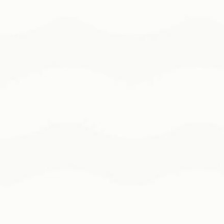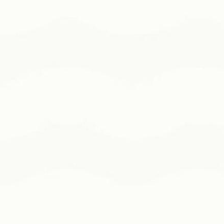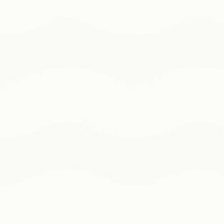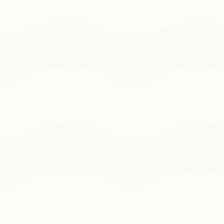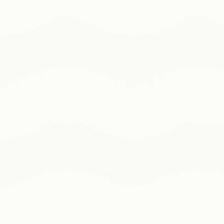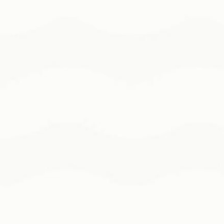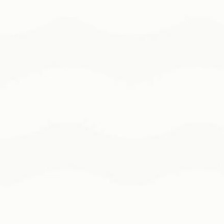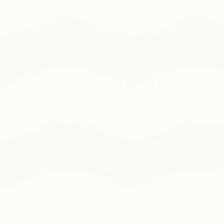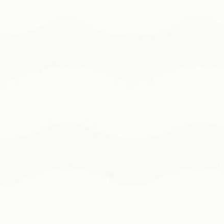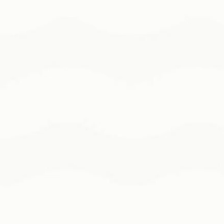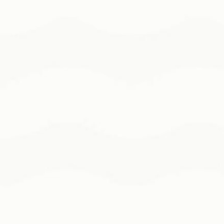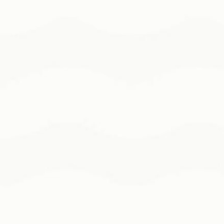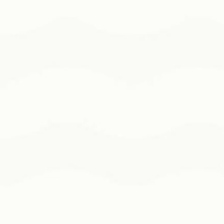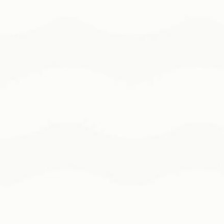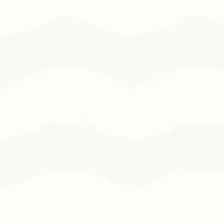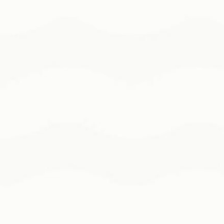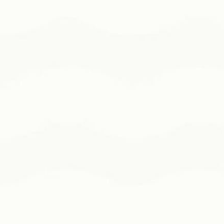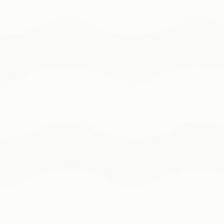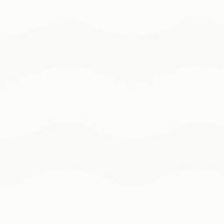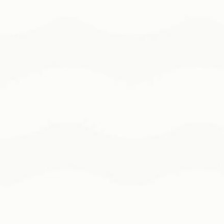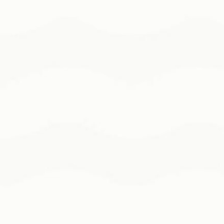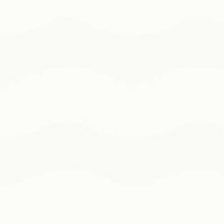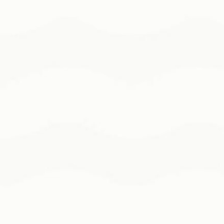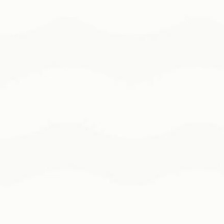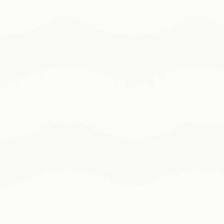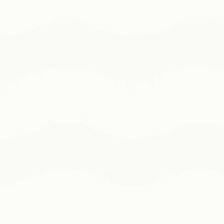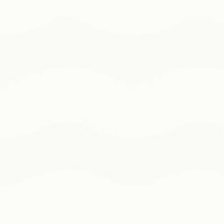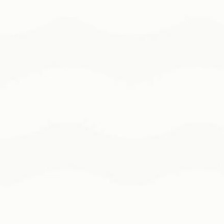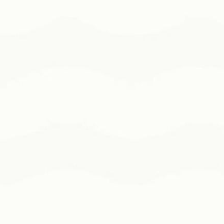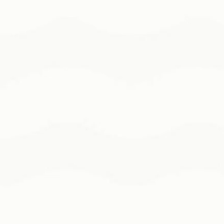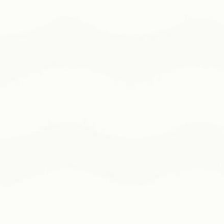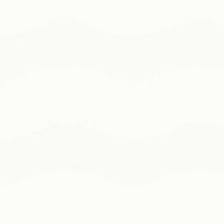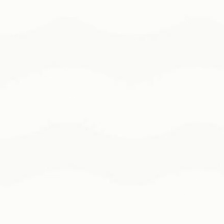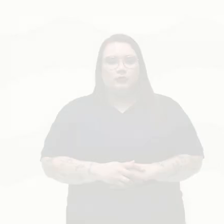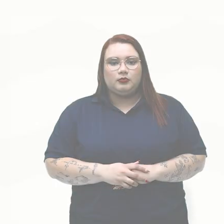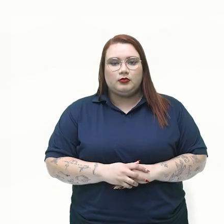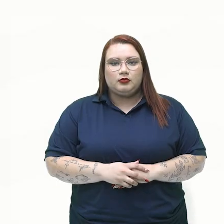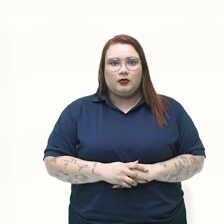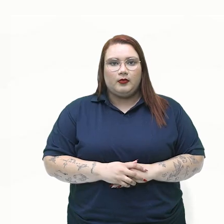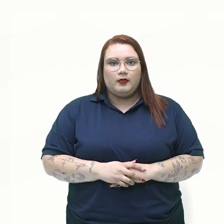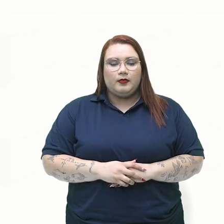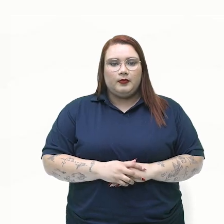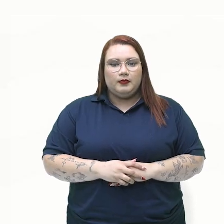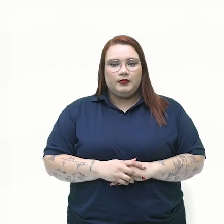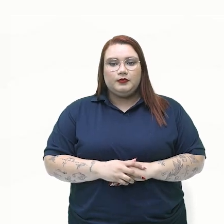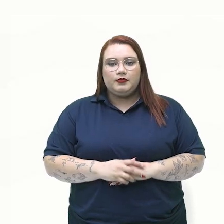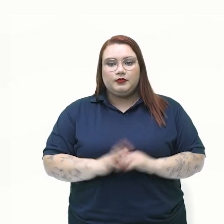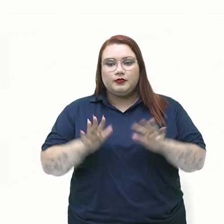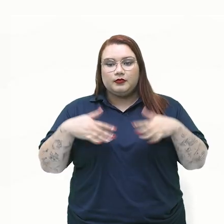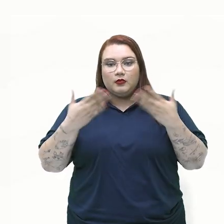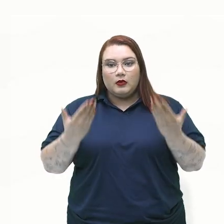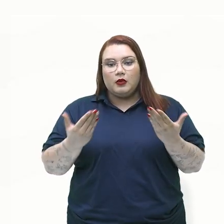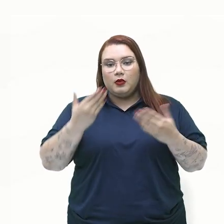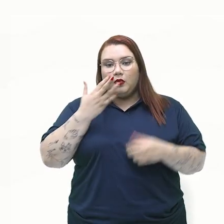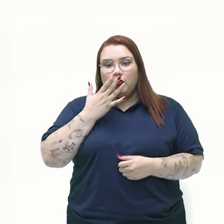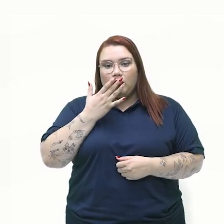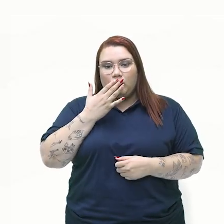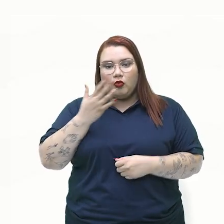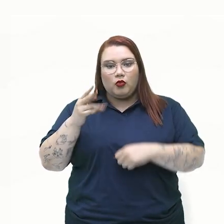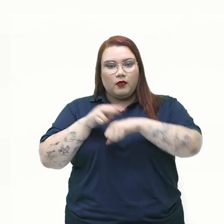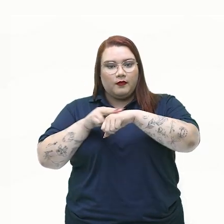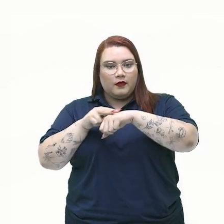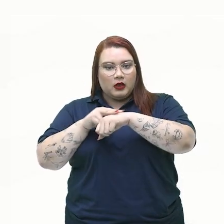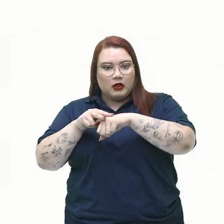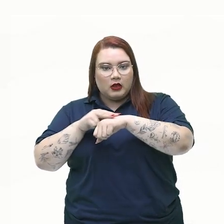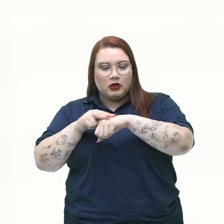considerada dominante e a comprimida é considerada recessiva. E quanto à cor, a verde é